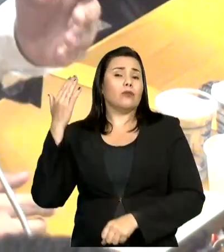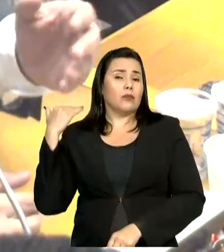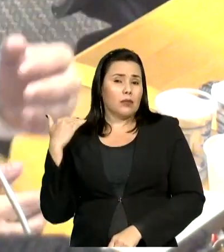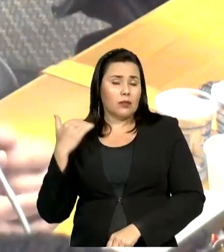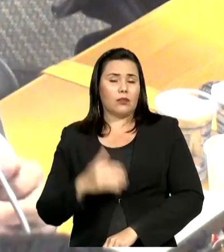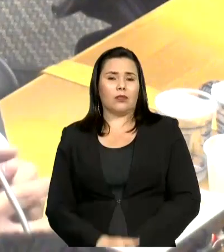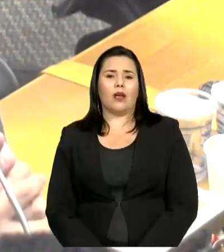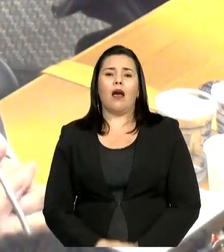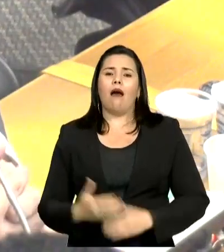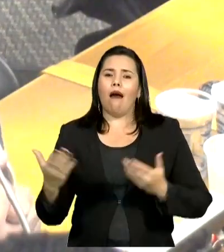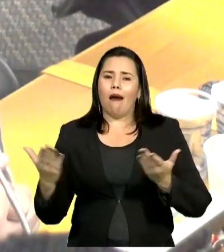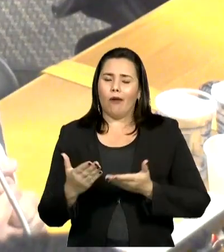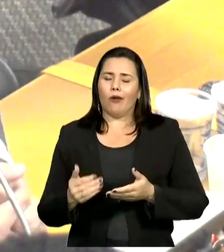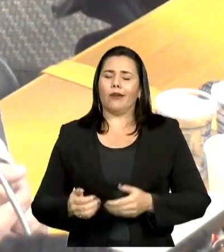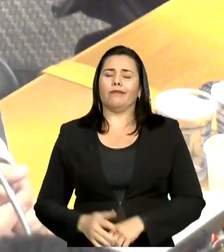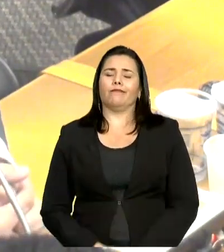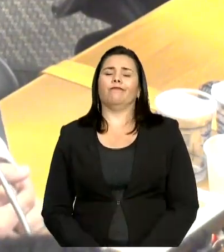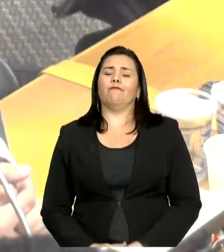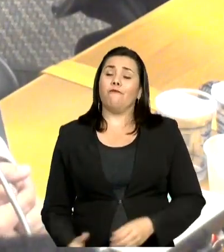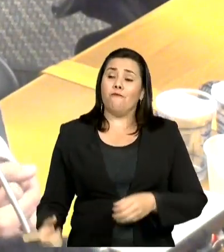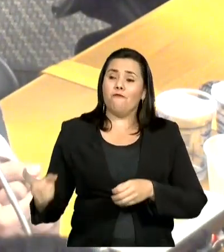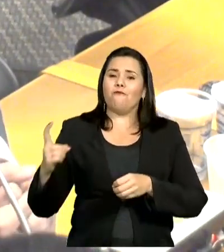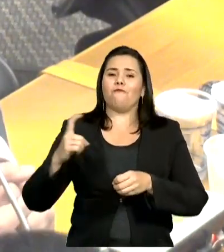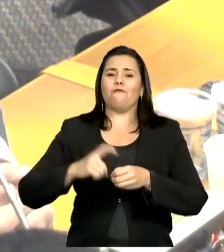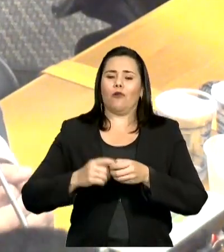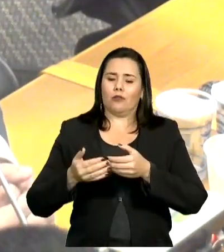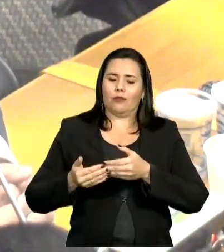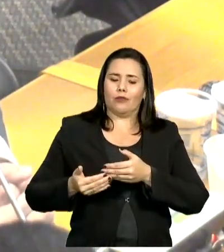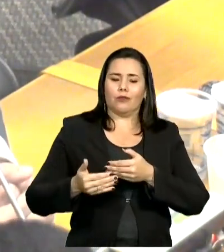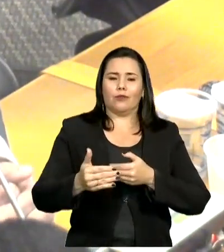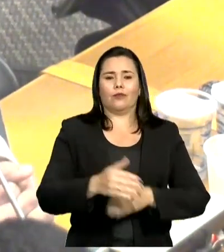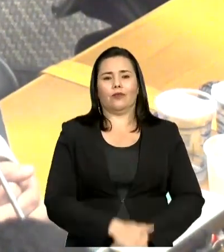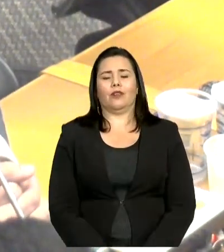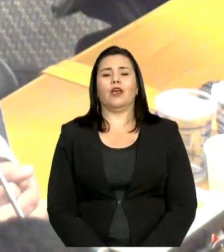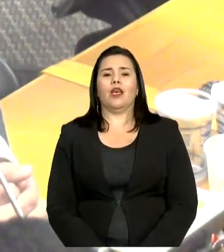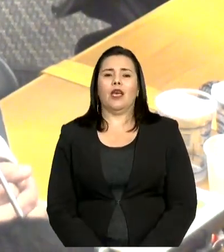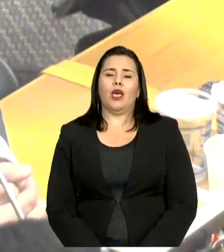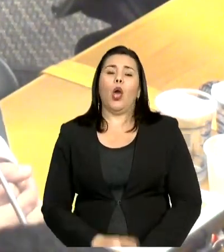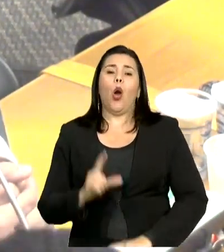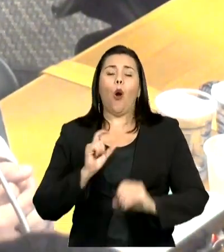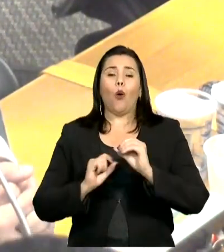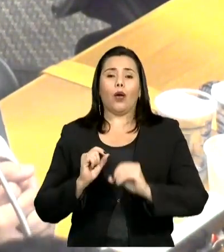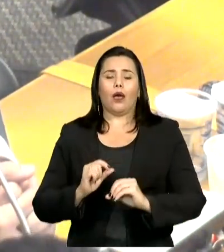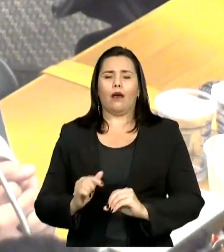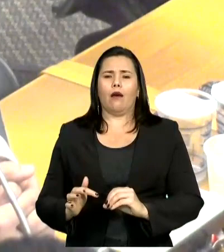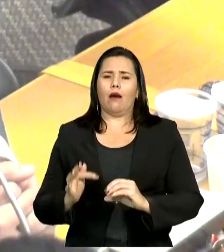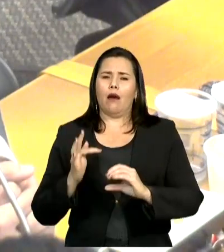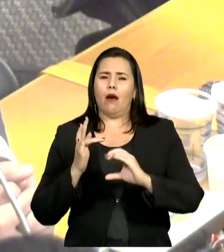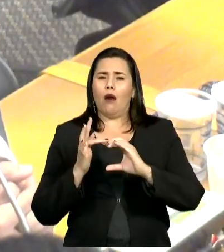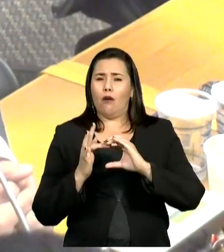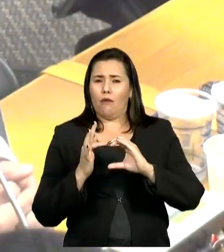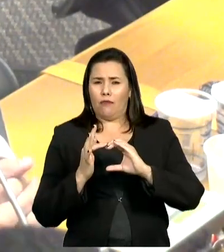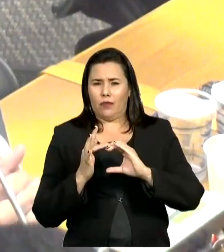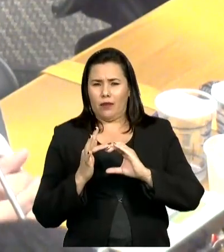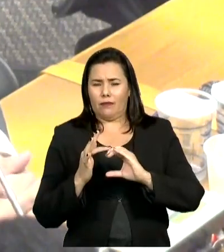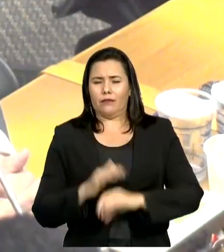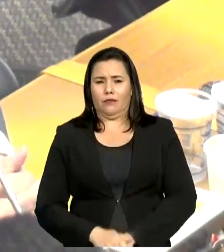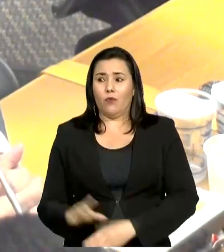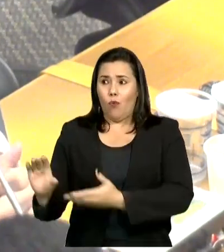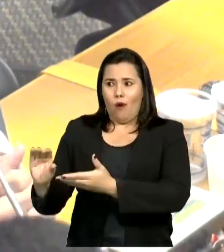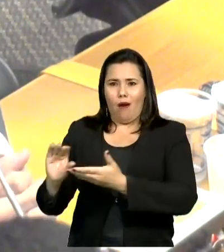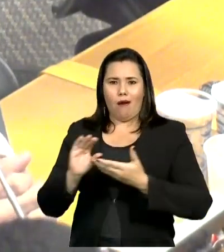que recebe também o reforço desses recursos do Fundef. A gente sabe que 40% desses recursos é uma